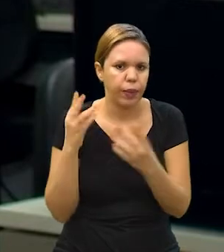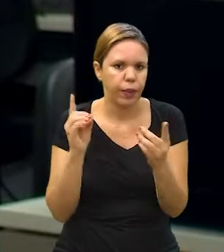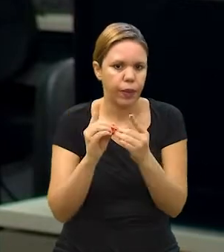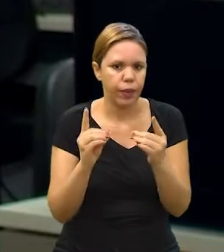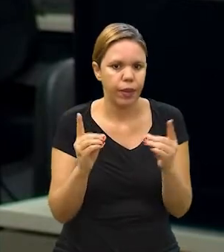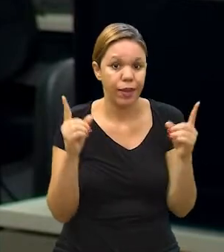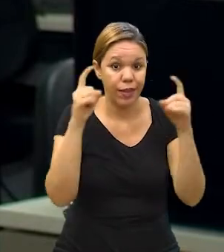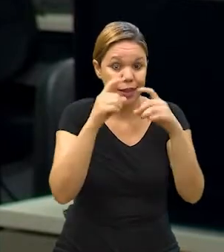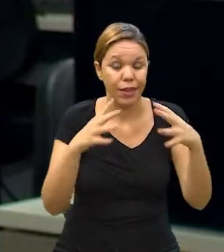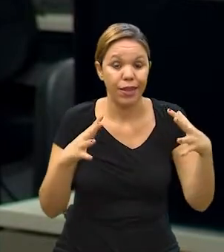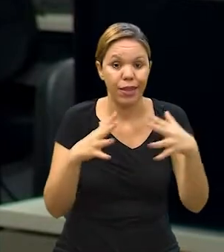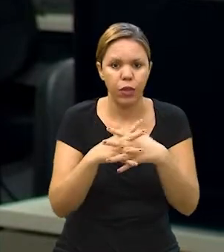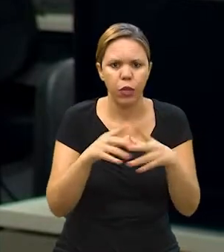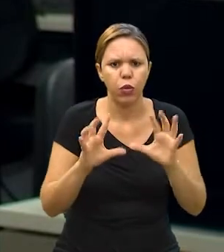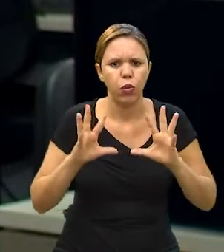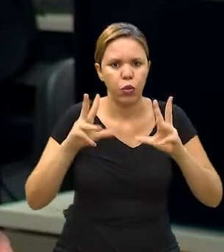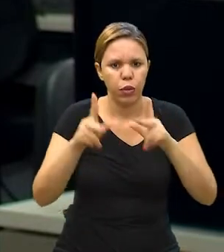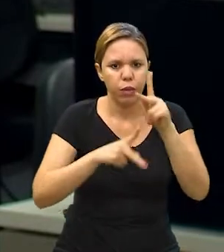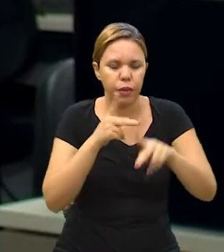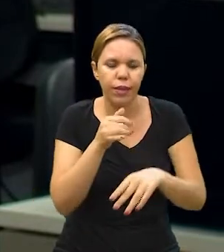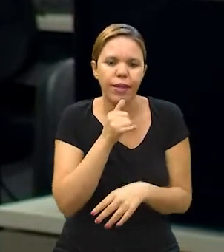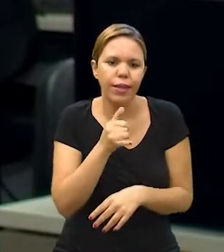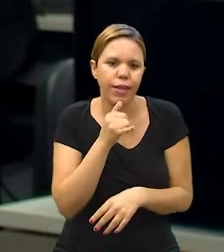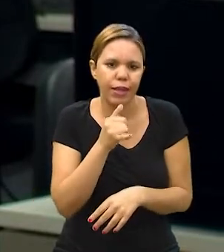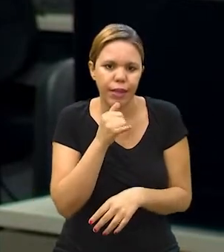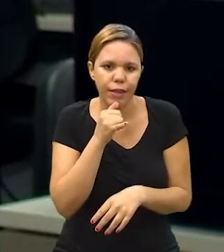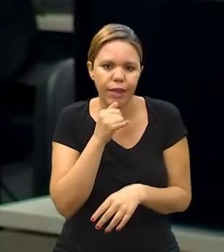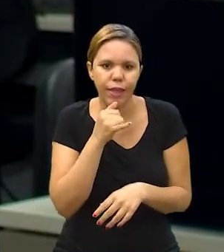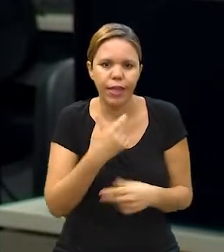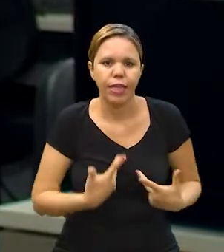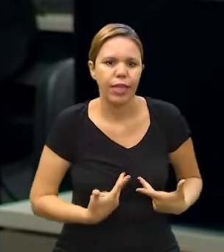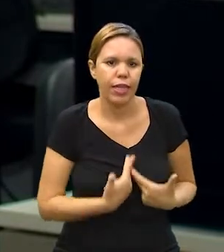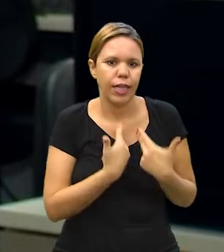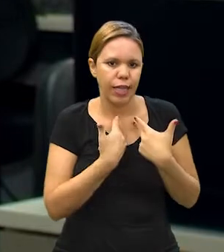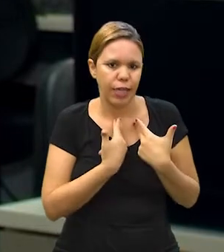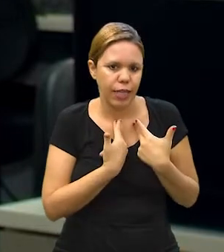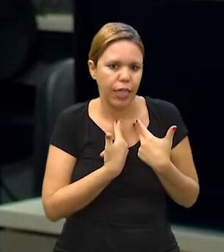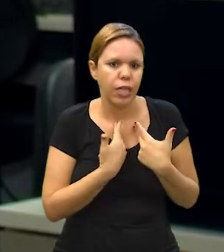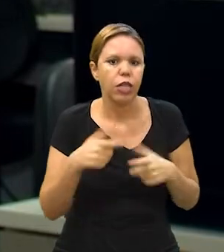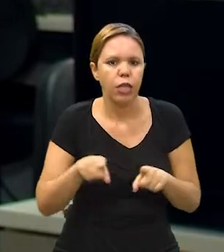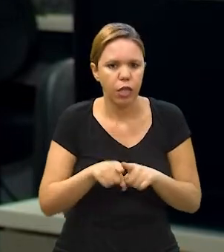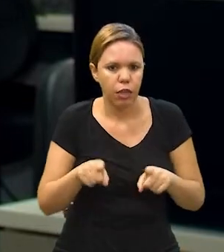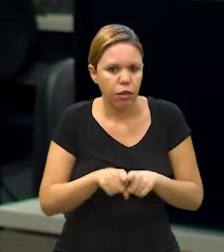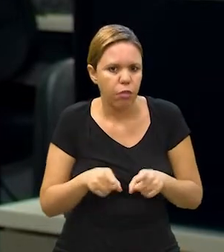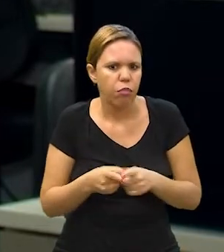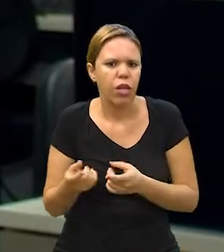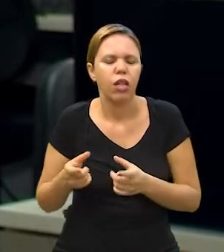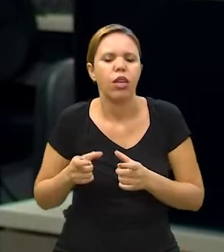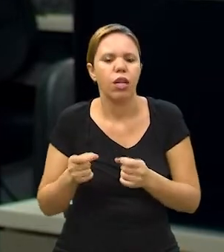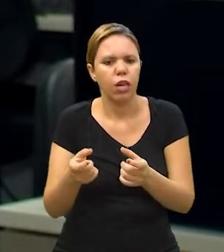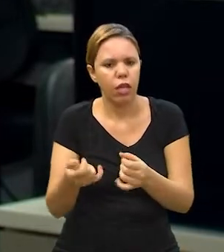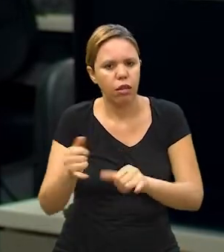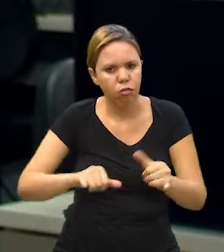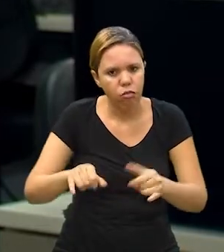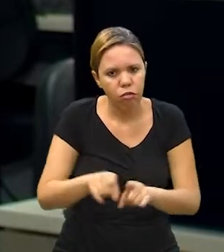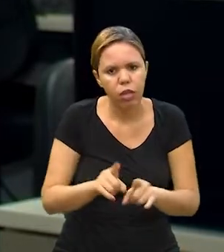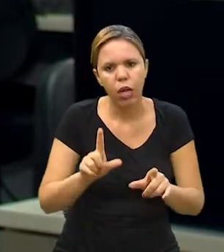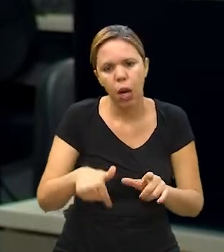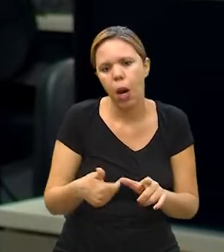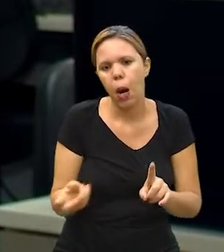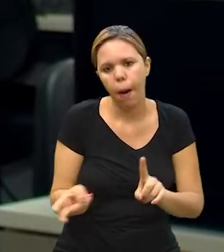alta complexidade que servem a todo mundo, como, por exemplo, serviços de transplante, serviços de hemodiálise, né? Então, é uma grande rede e que